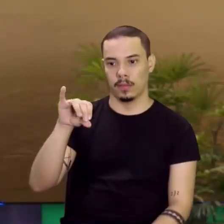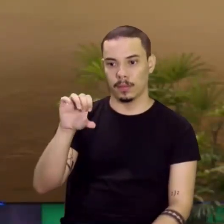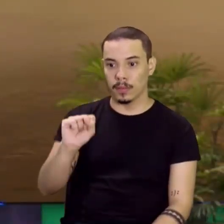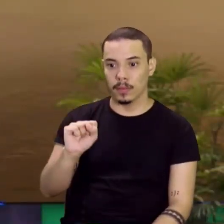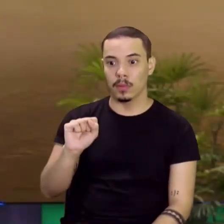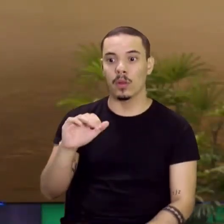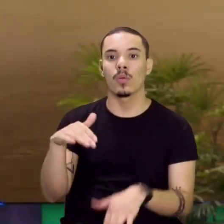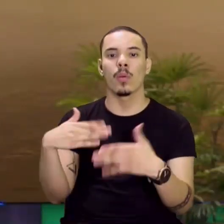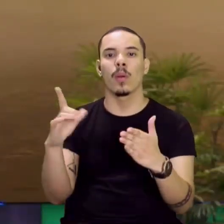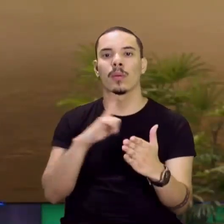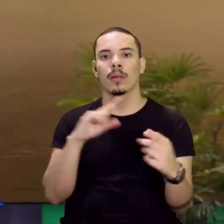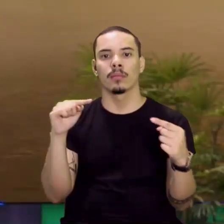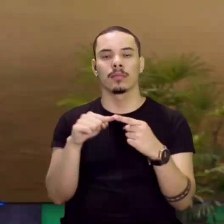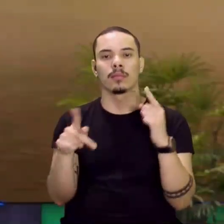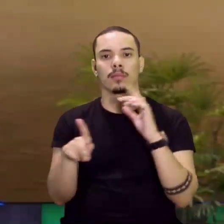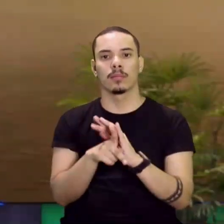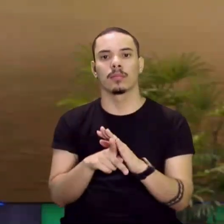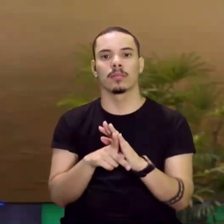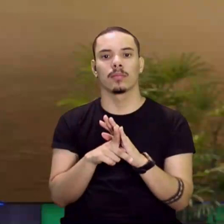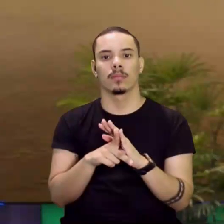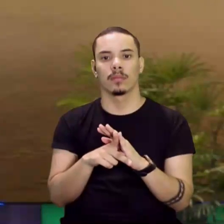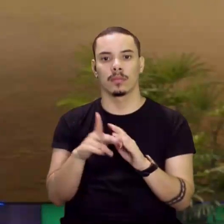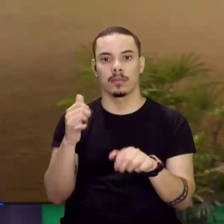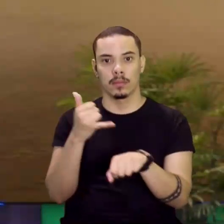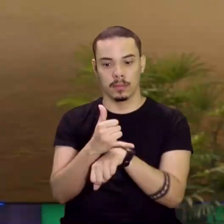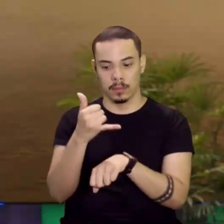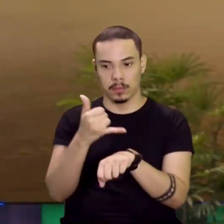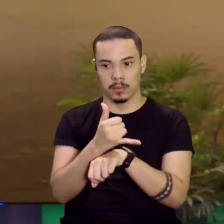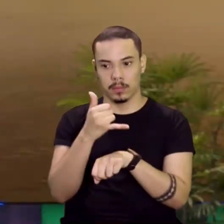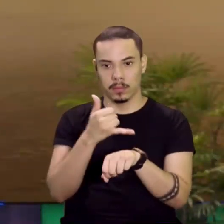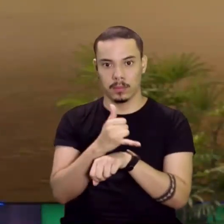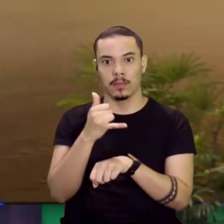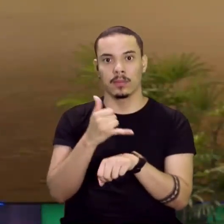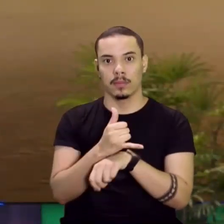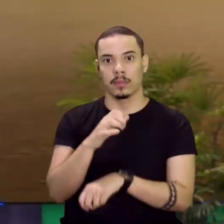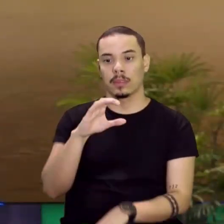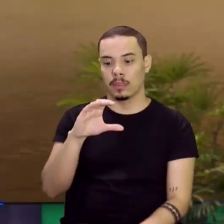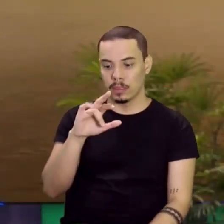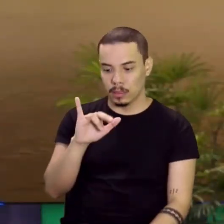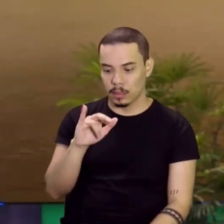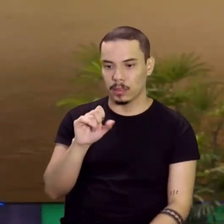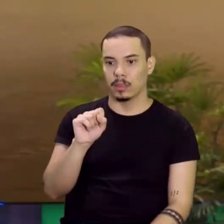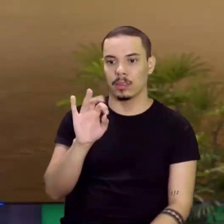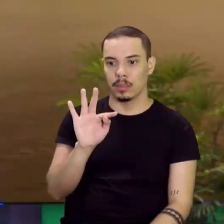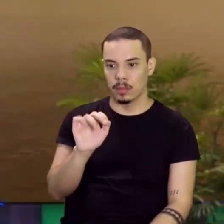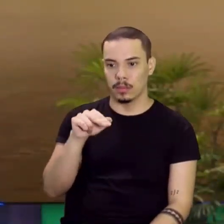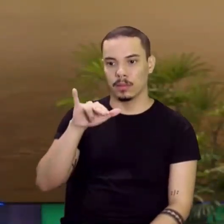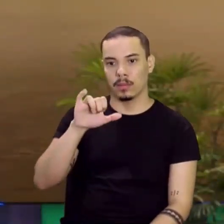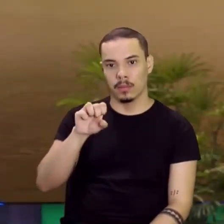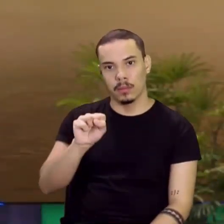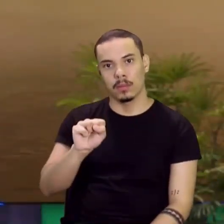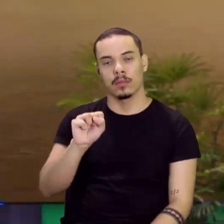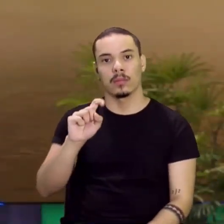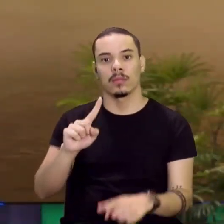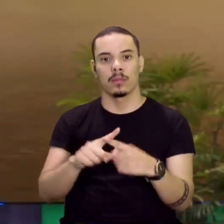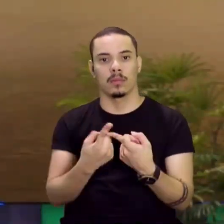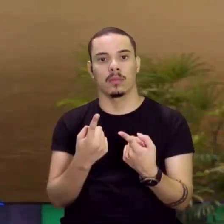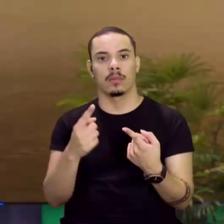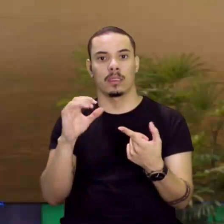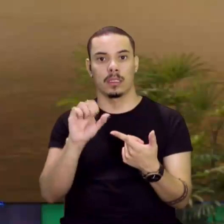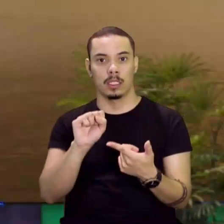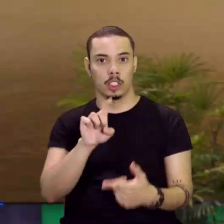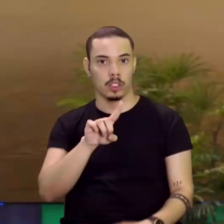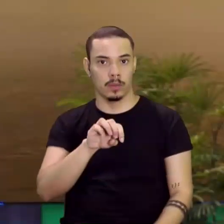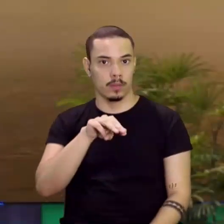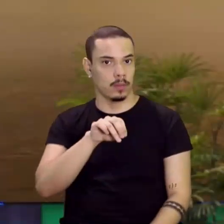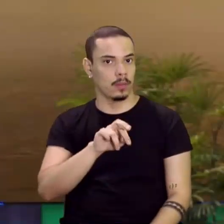Qual é a que tem minerais metálicos? Escudos cristalinos. Nas bacias sedimentares pode ser